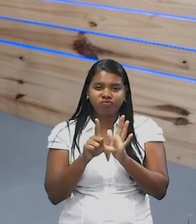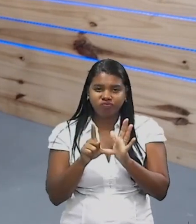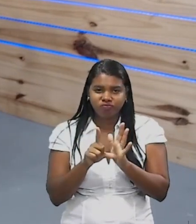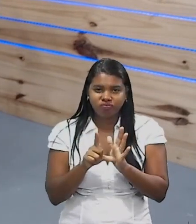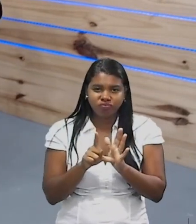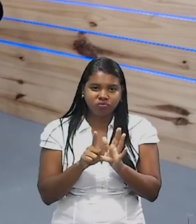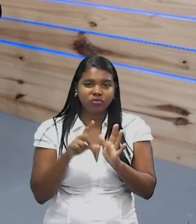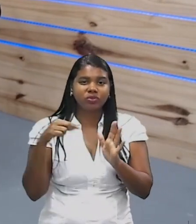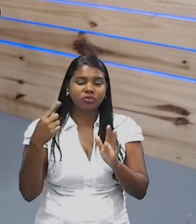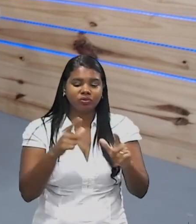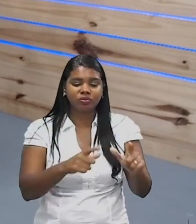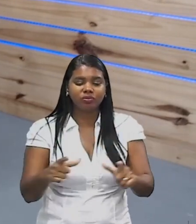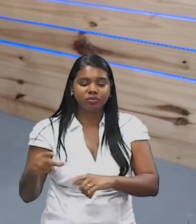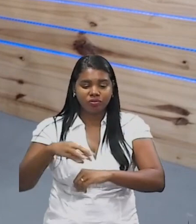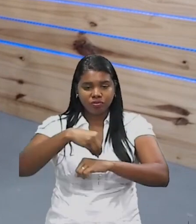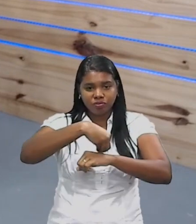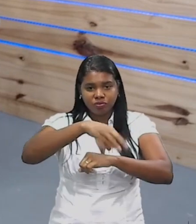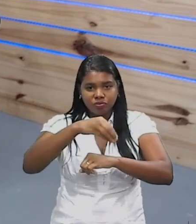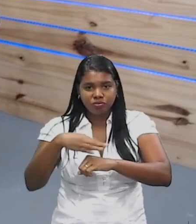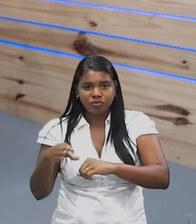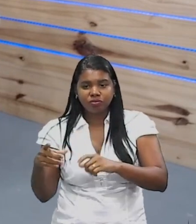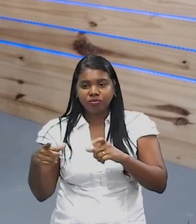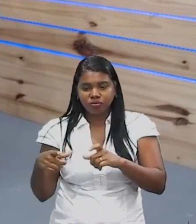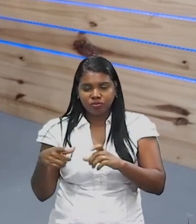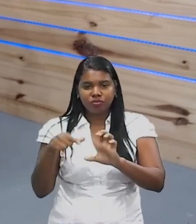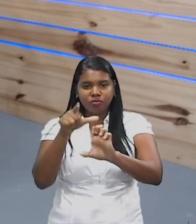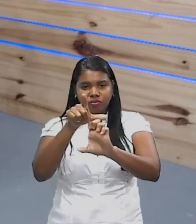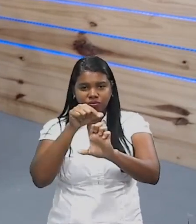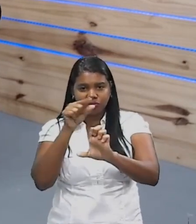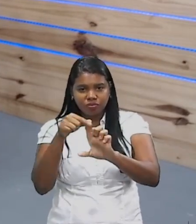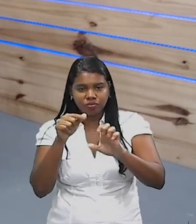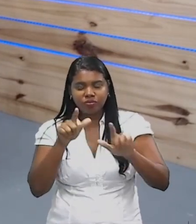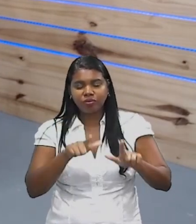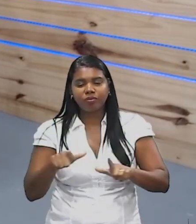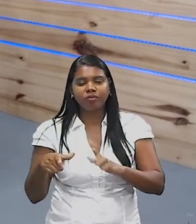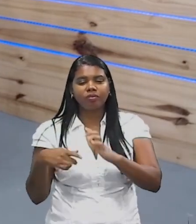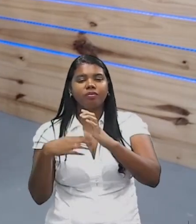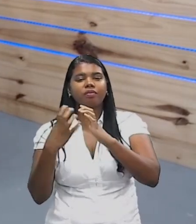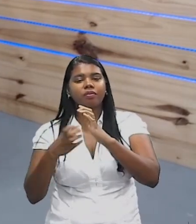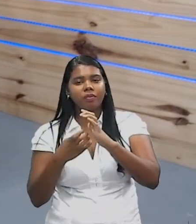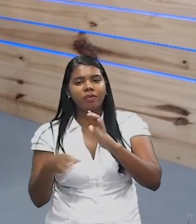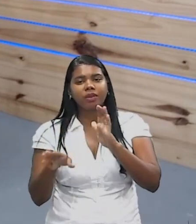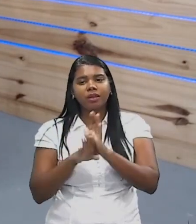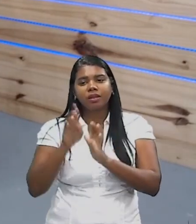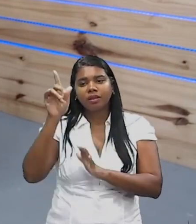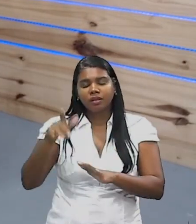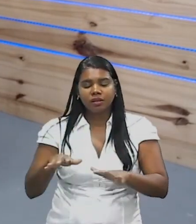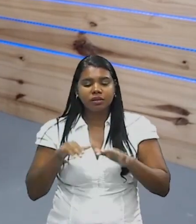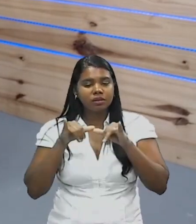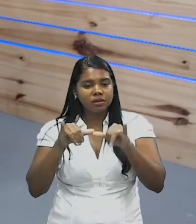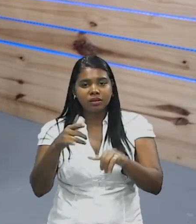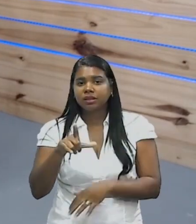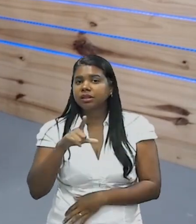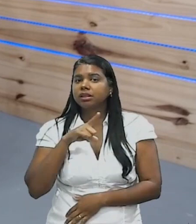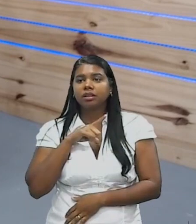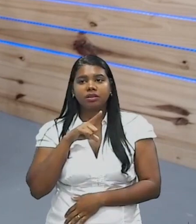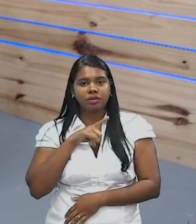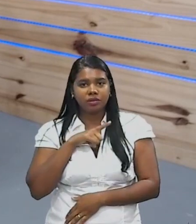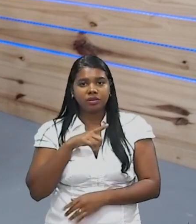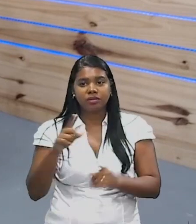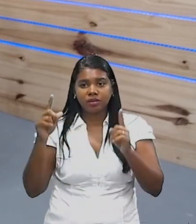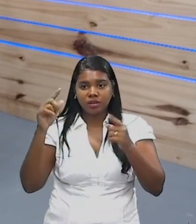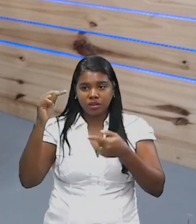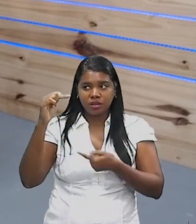regional, para depois distribuidores menores, né, locais, e até chegar ao supermercado. Se não tivesse aquele tipo